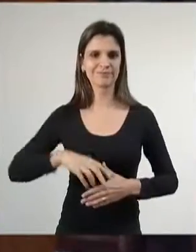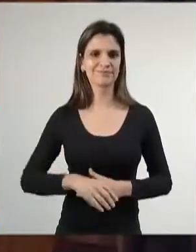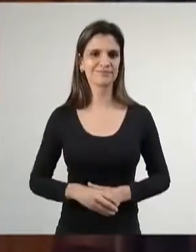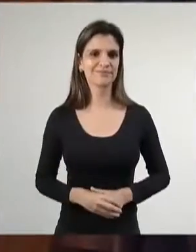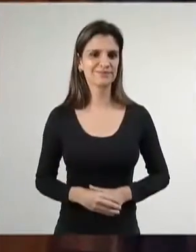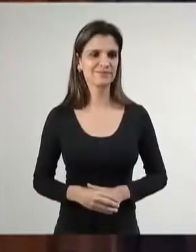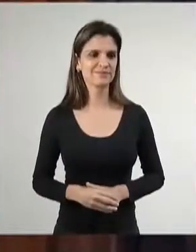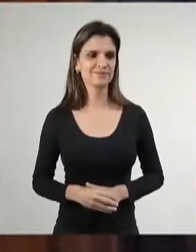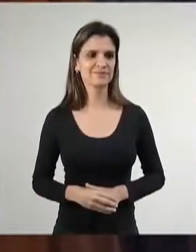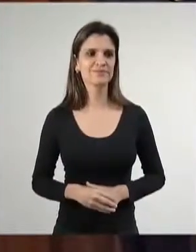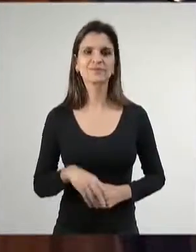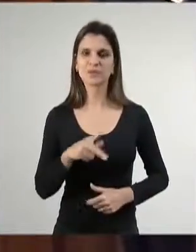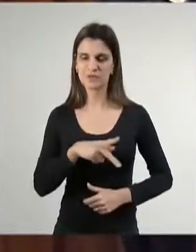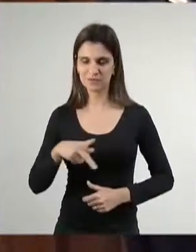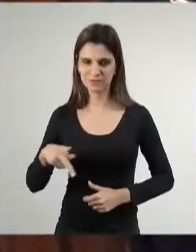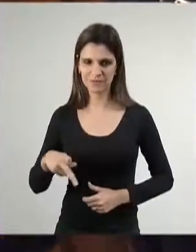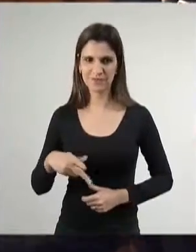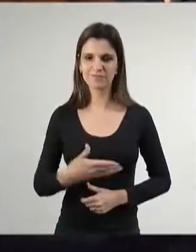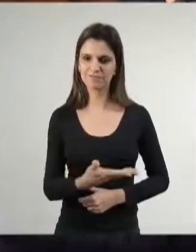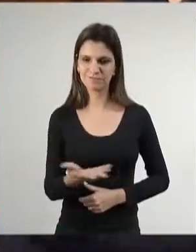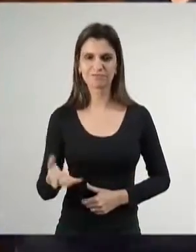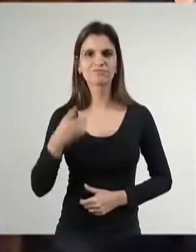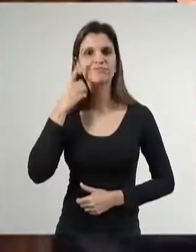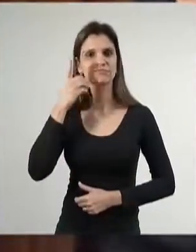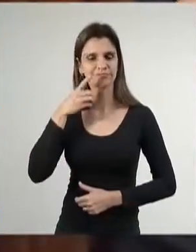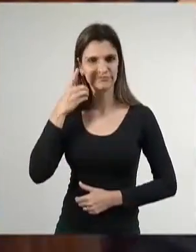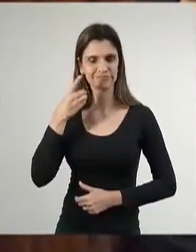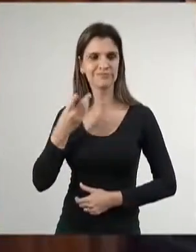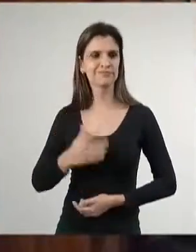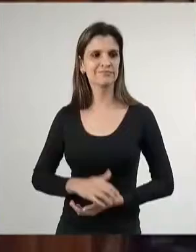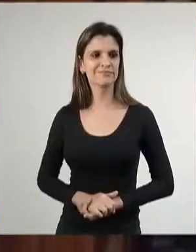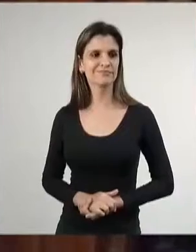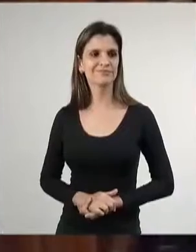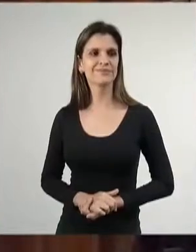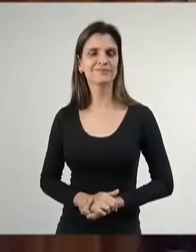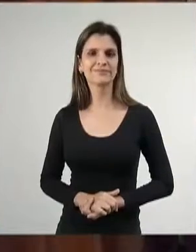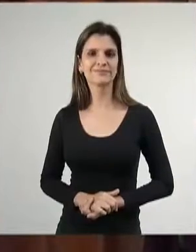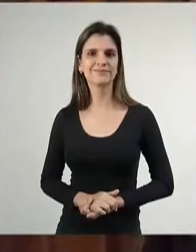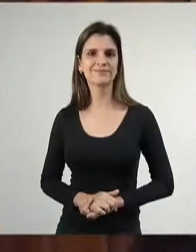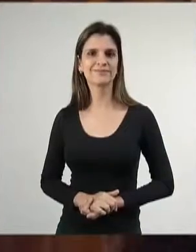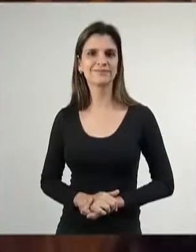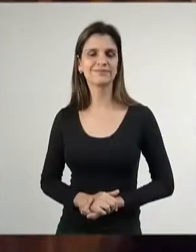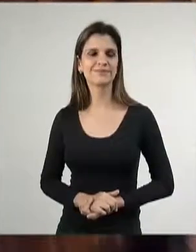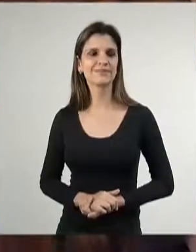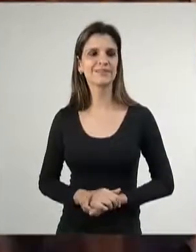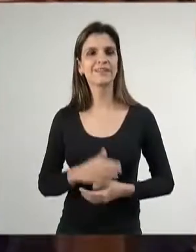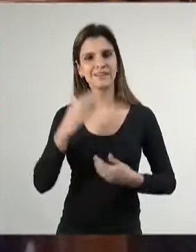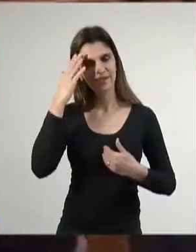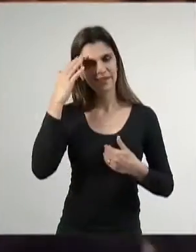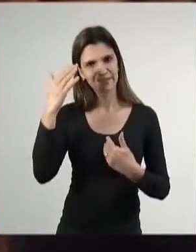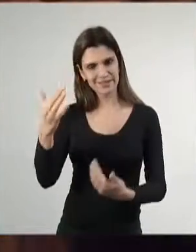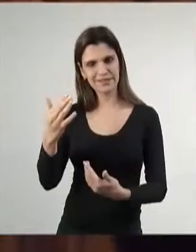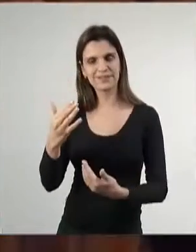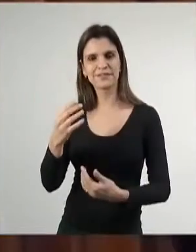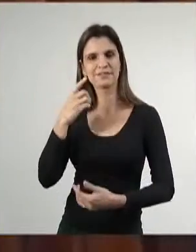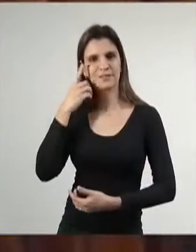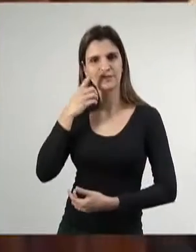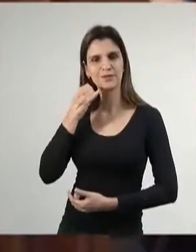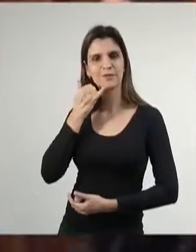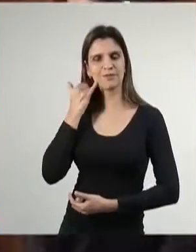Senhor presidente, senhores parlamentares, inicialmente gostaria de agradecer ao deputado Jamilson Nami, que